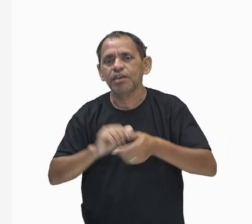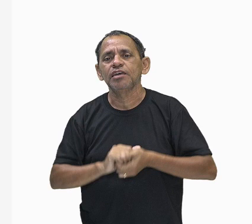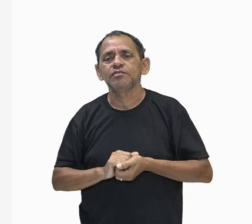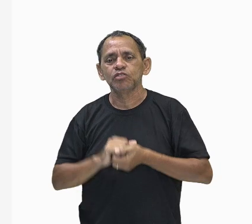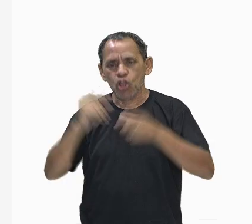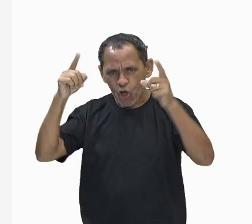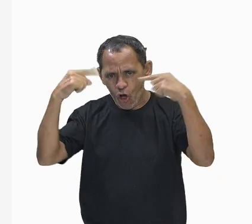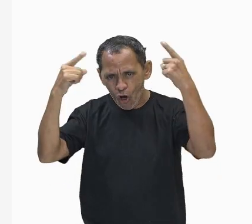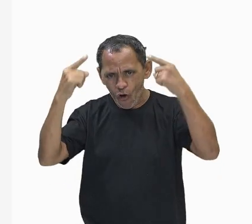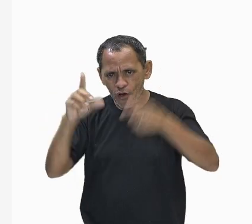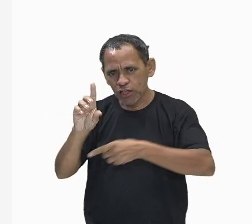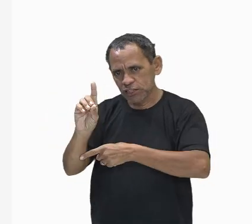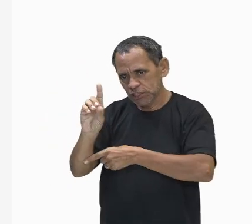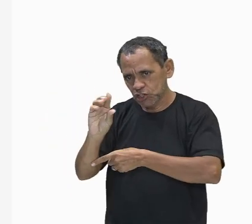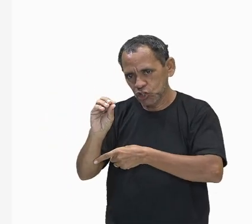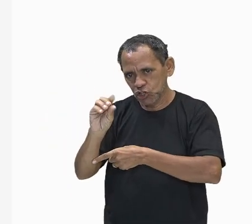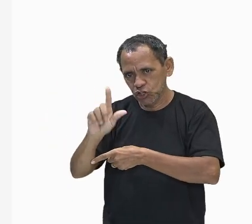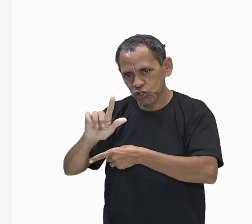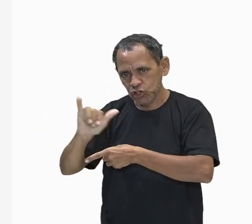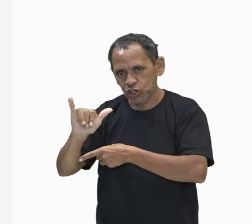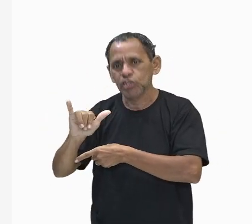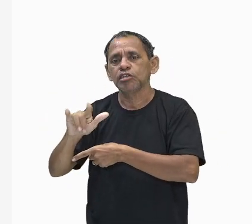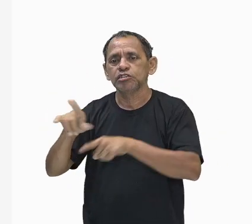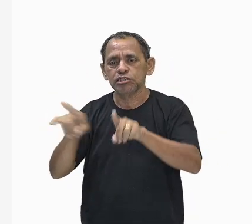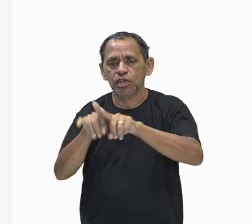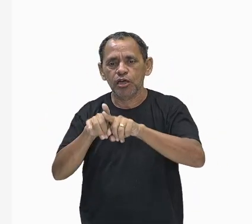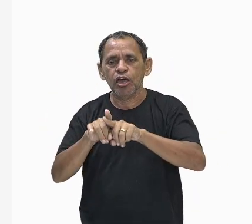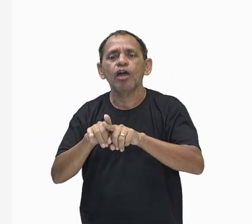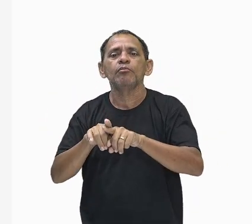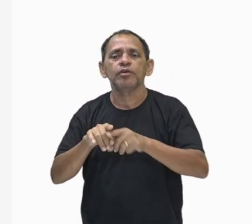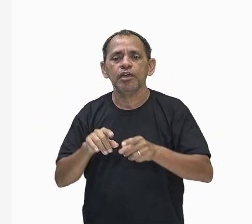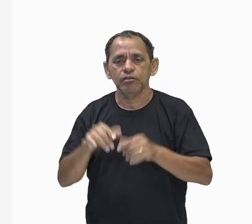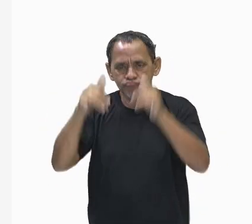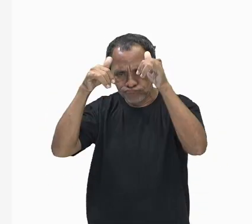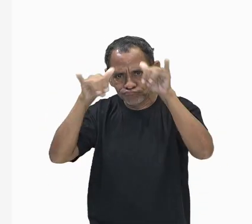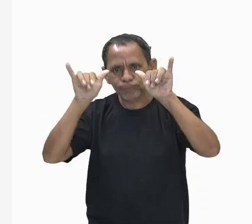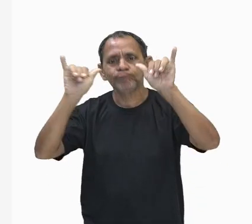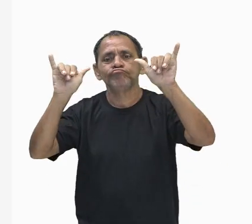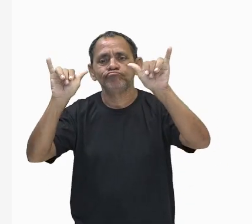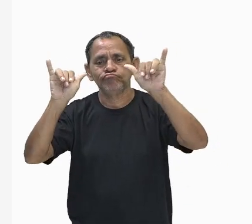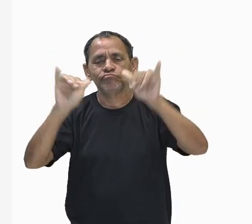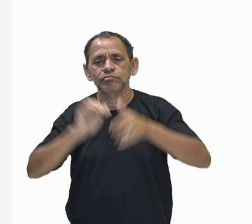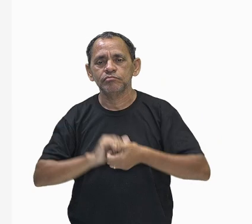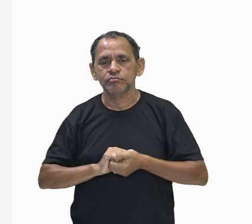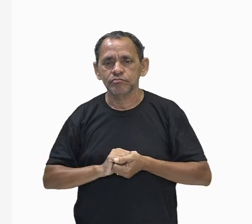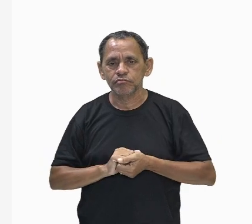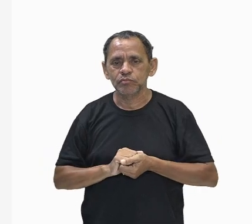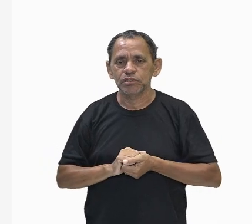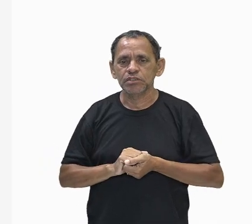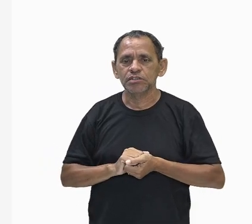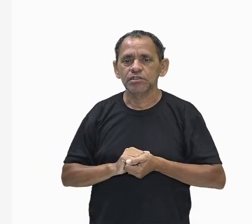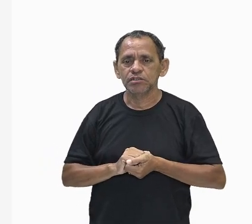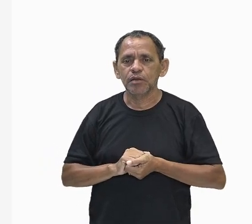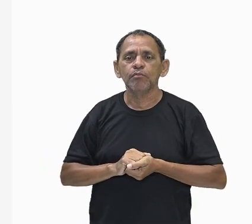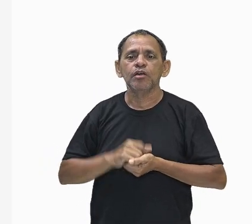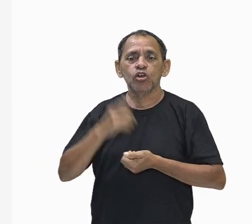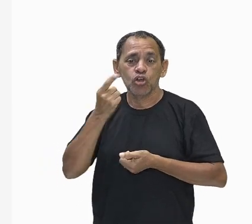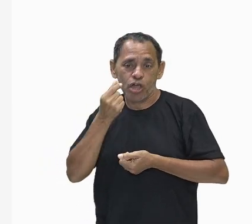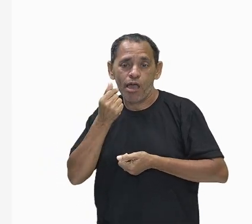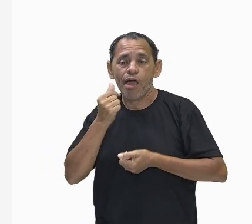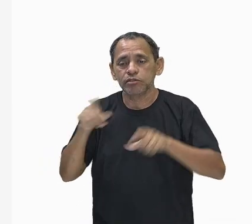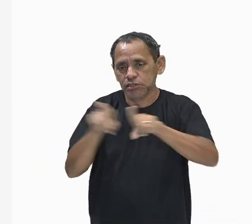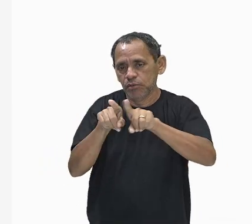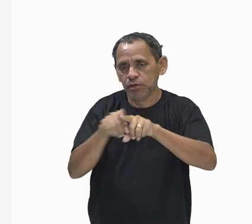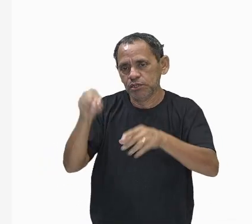repercussão a clonagem da vaca rosca e do gato Little Nick, né? Podem procurar aí dentro das mídias, vocês